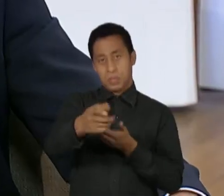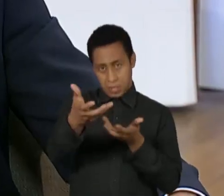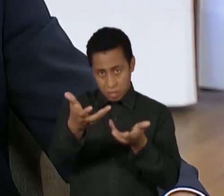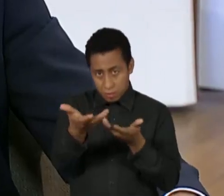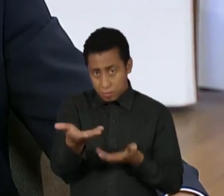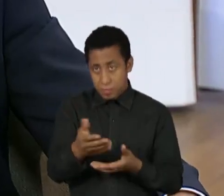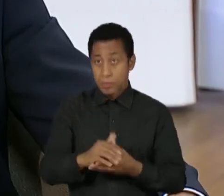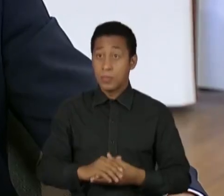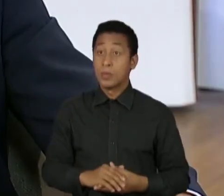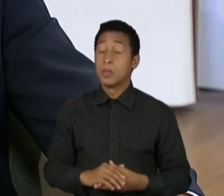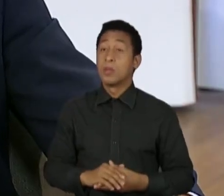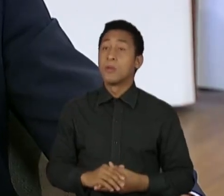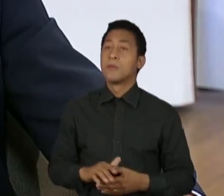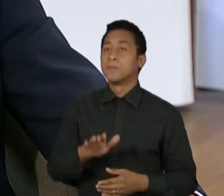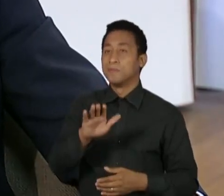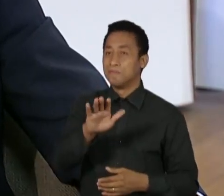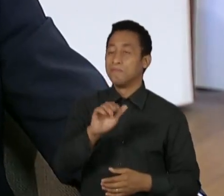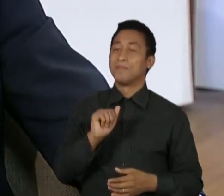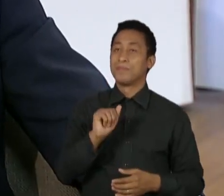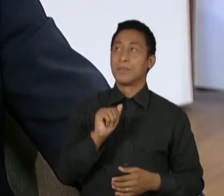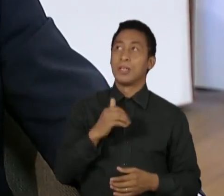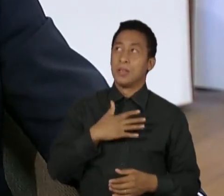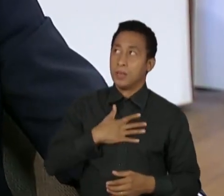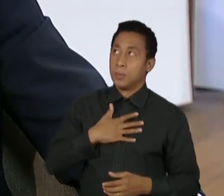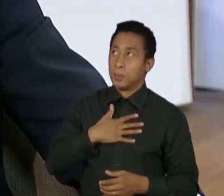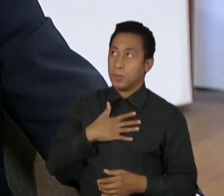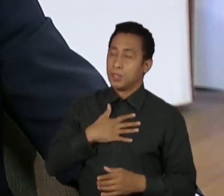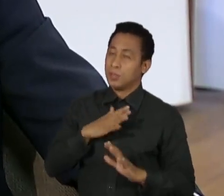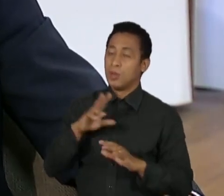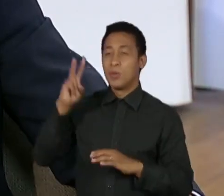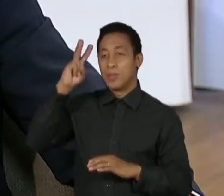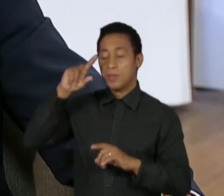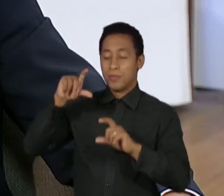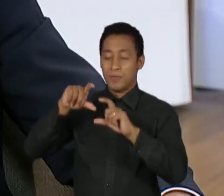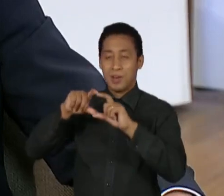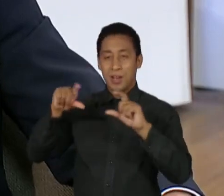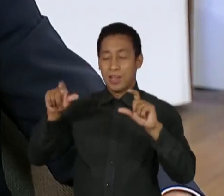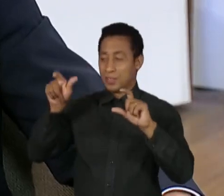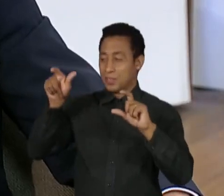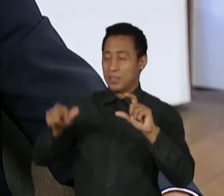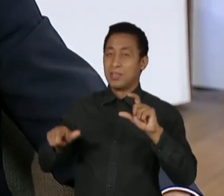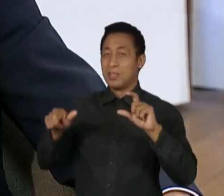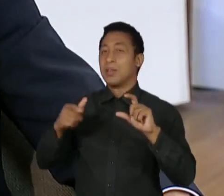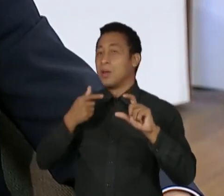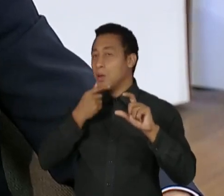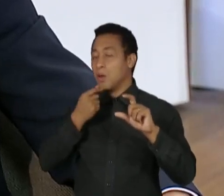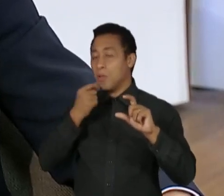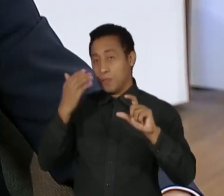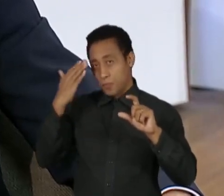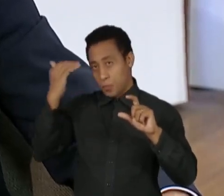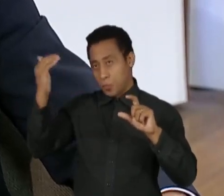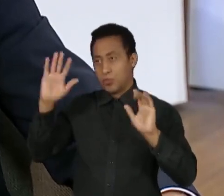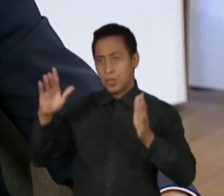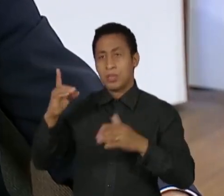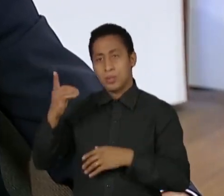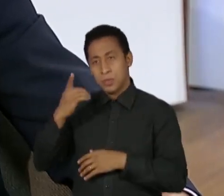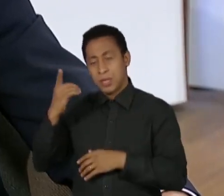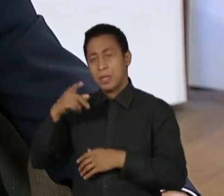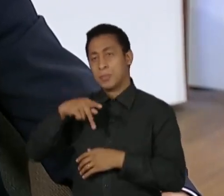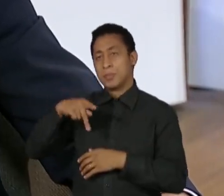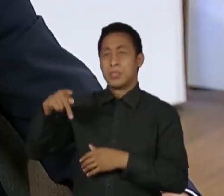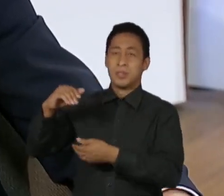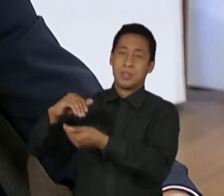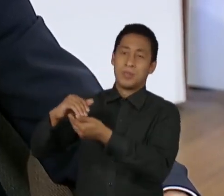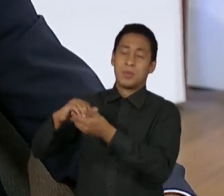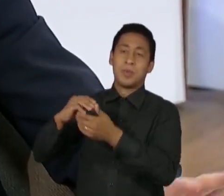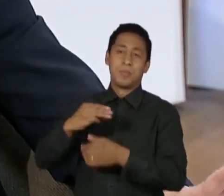Bárbara, eu levo muito a sério uma frase de um grande homem público brasileiro, que foi presidente do Supremo, foi deputado, foi ministro da